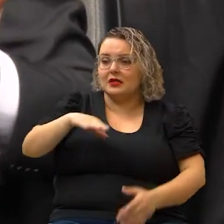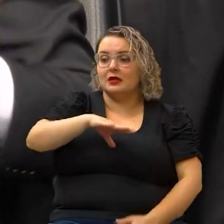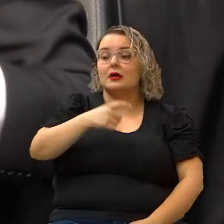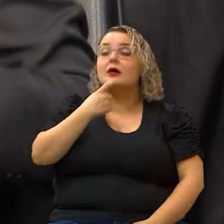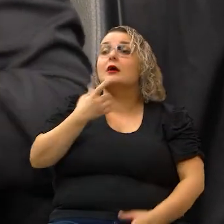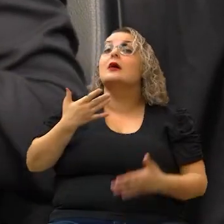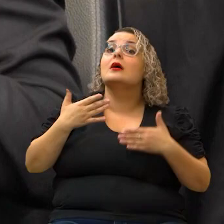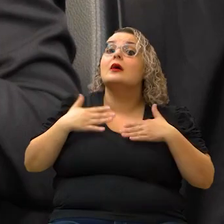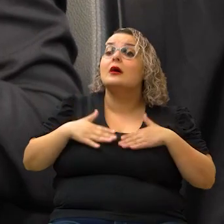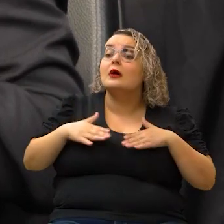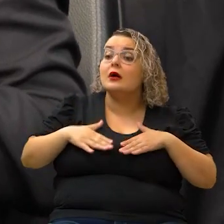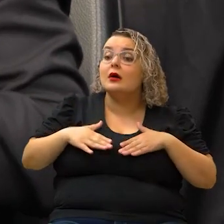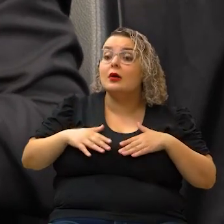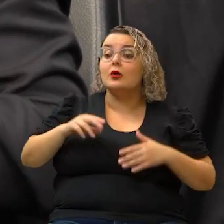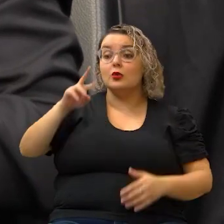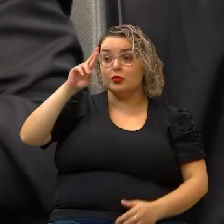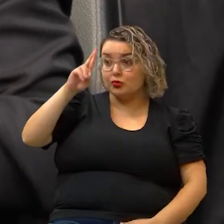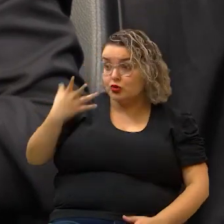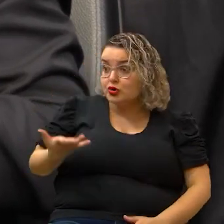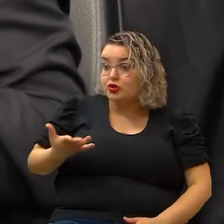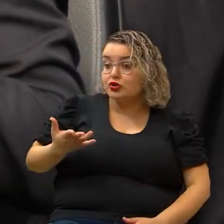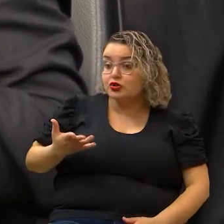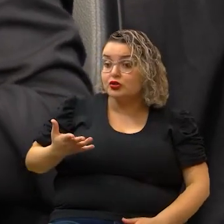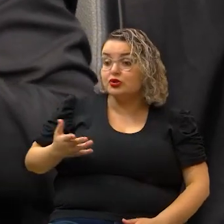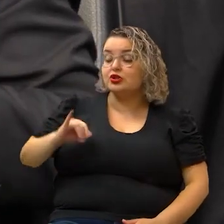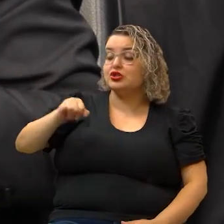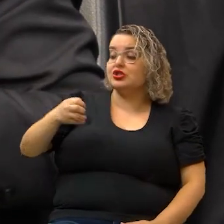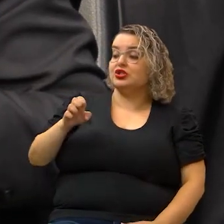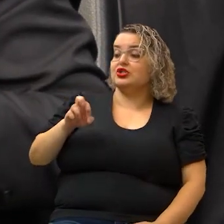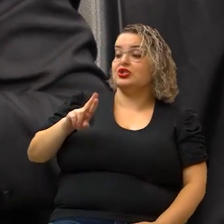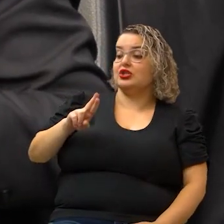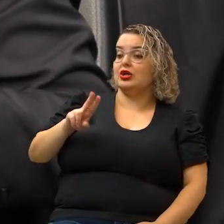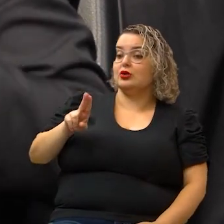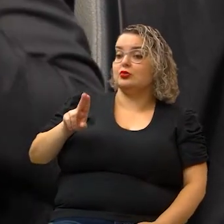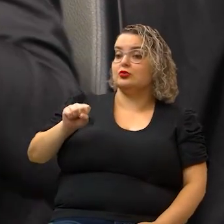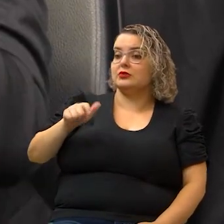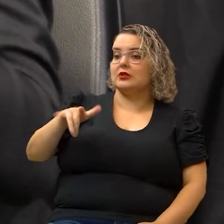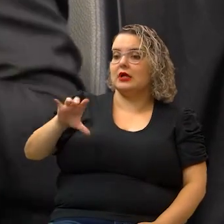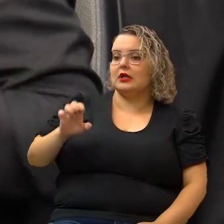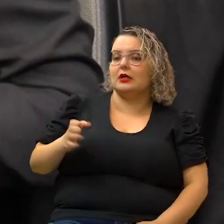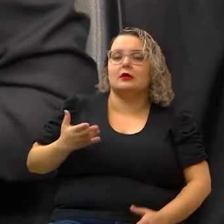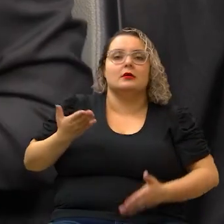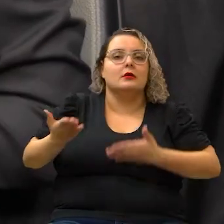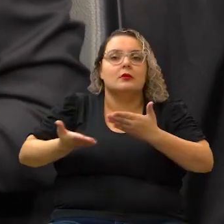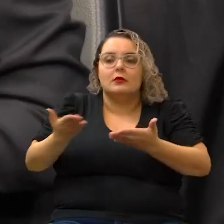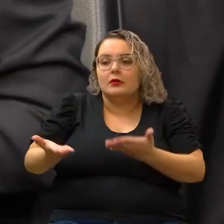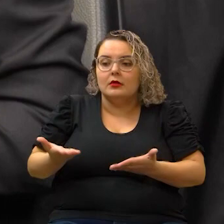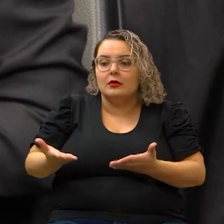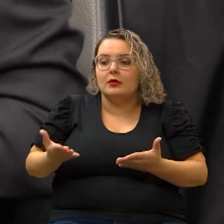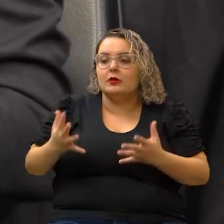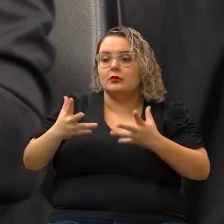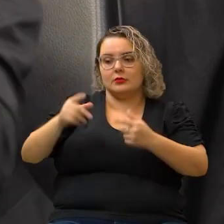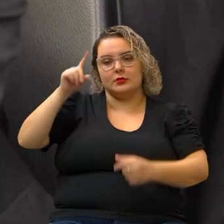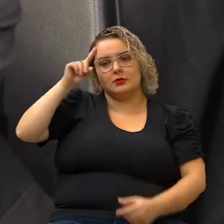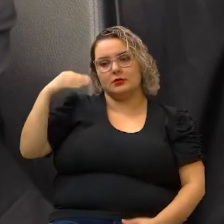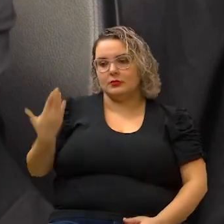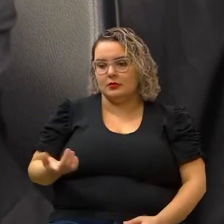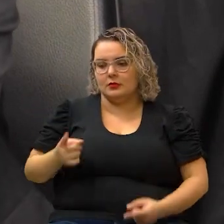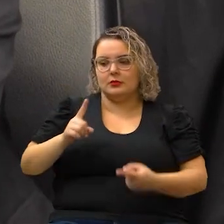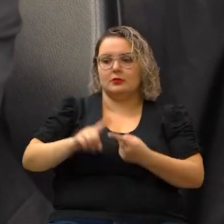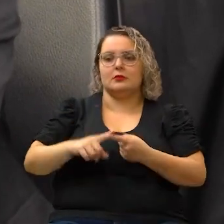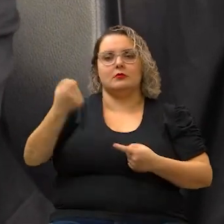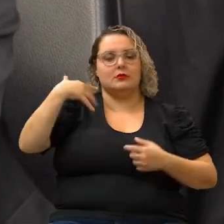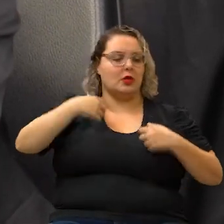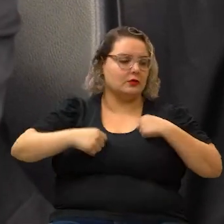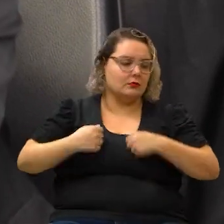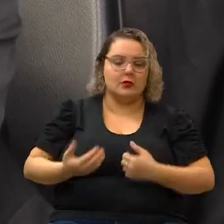estava em Campinas agora, mas ele falou, o senhor está em Jerusalém e nós vamos cuidar do senhor. Consciente. E eu fui tratado todos esses dias lá.